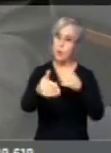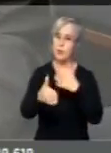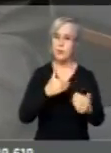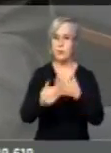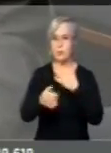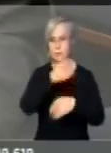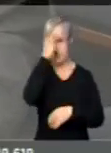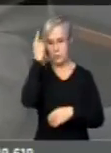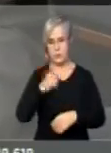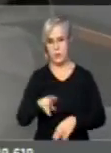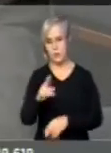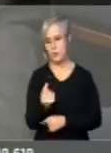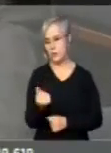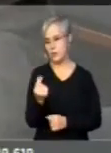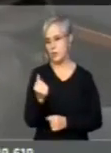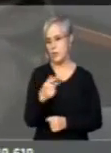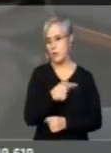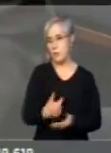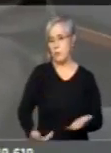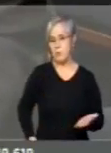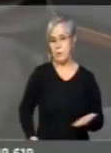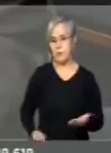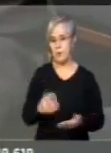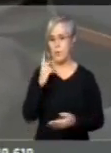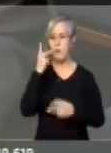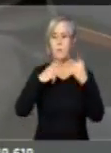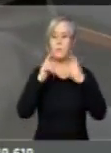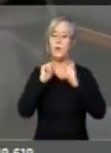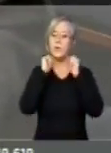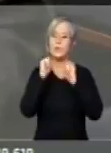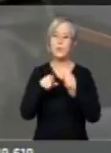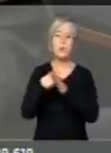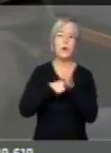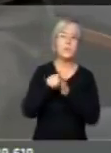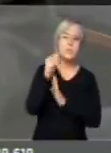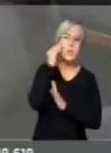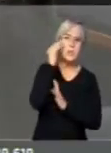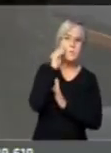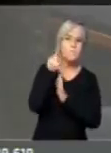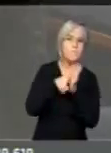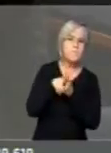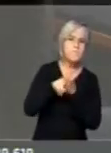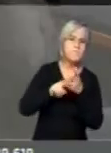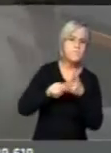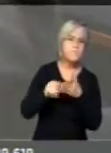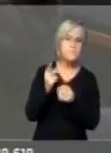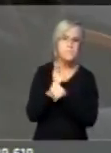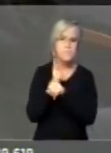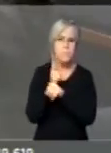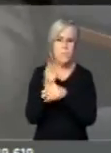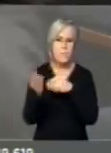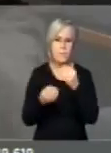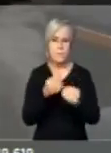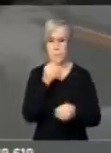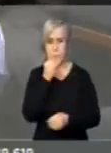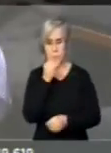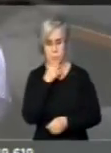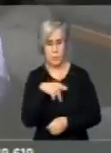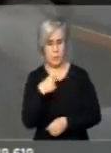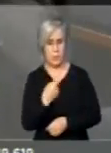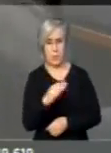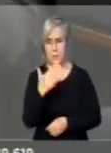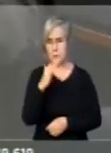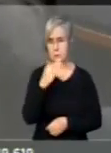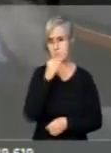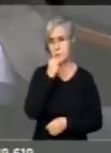com dinheiro público, porque o político pode ser testado. Tem aí, por exemplo, permita uns 30